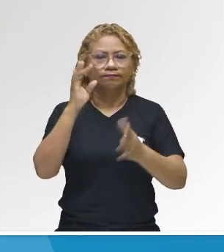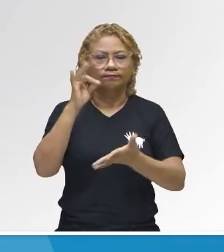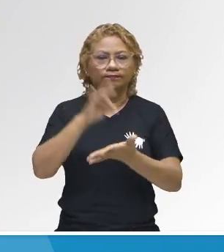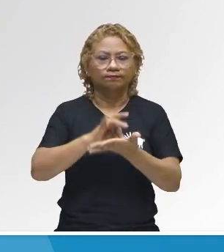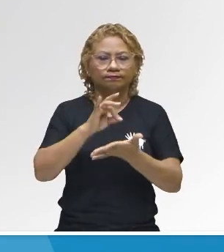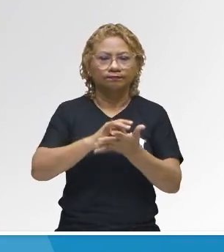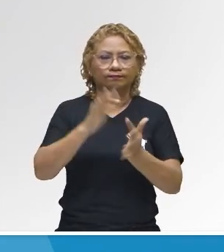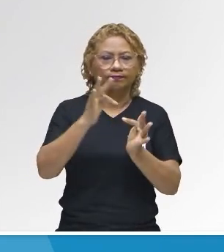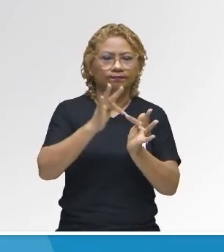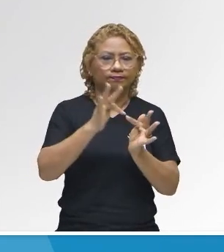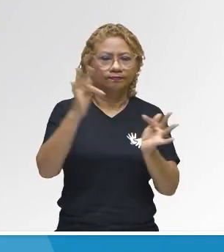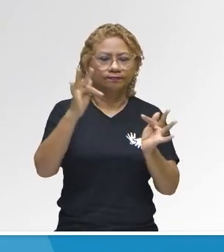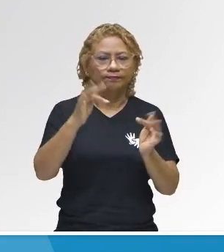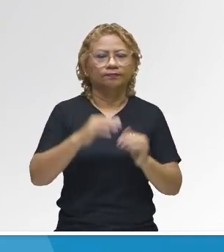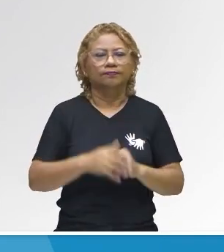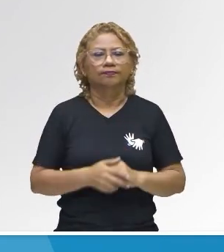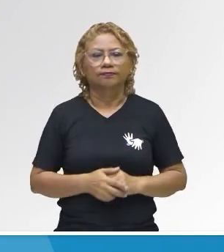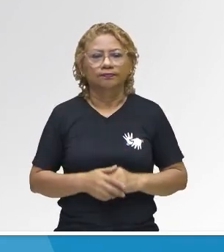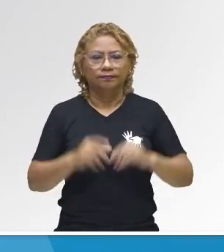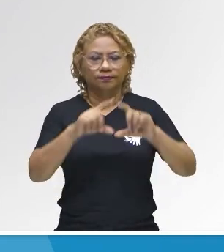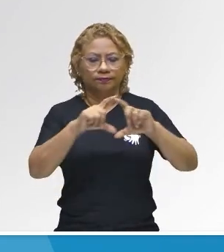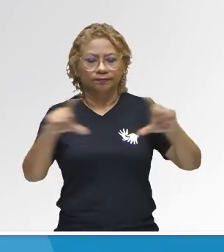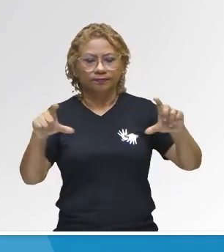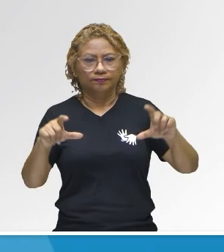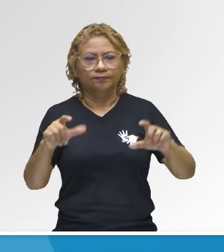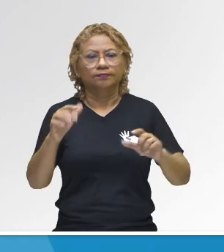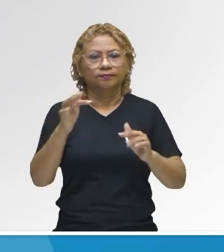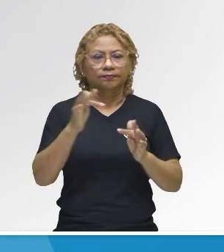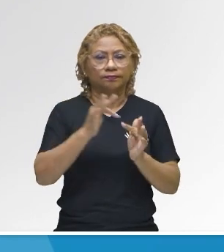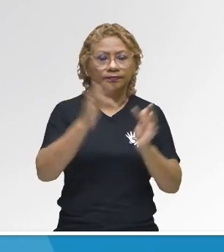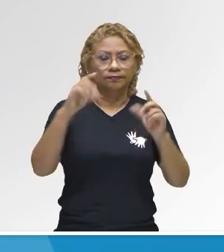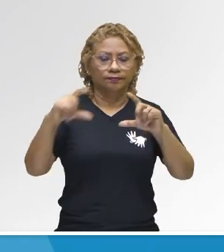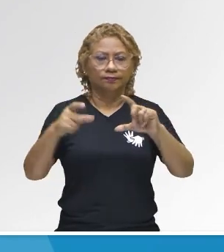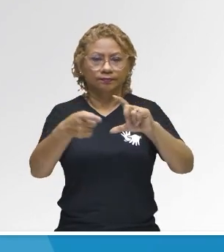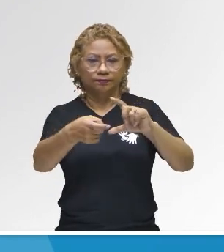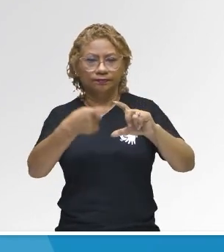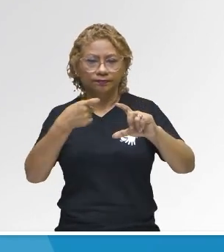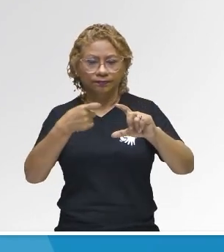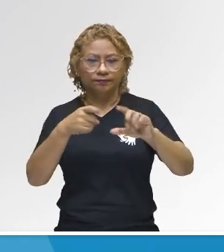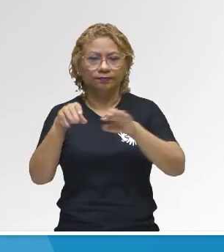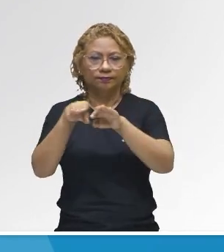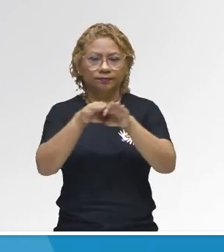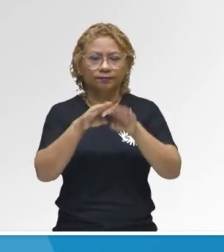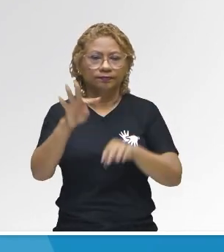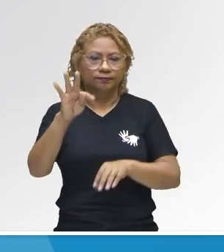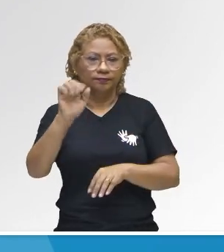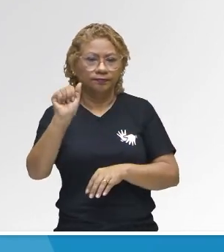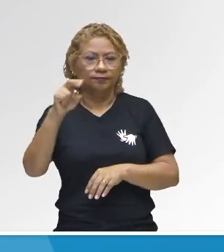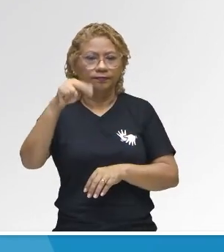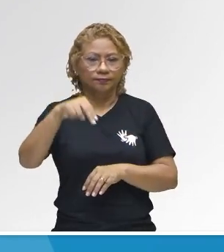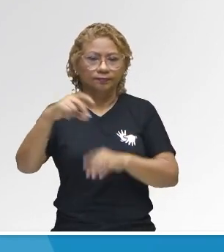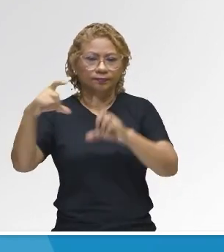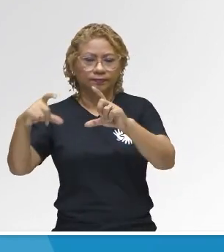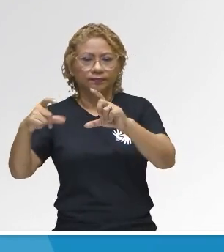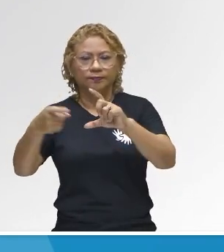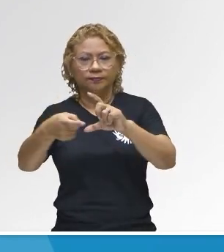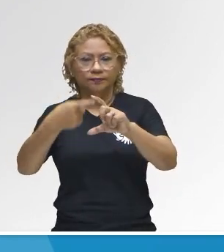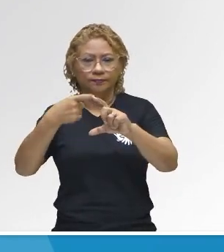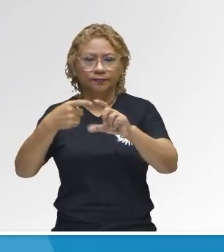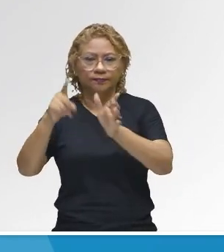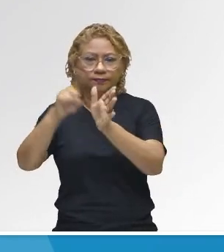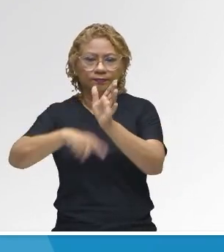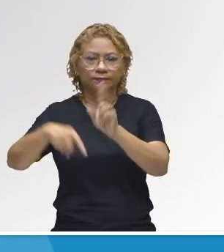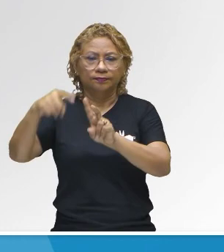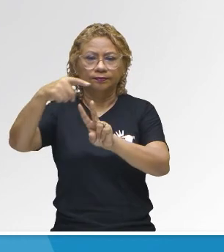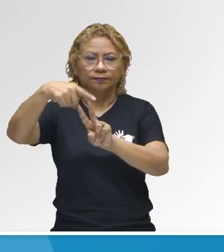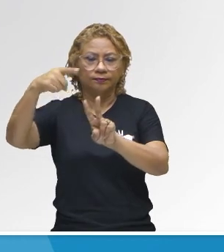função real, f de x igual a tangente de x menos π sobre 4. Para descobrir o domínio,